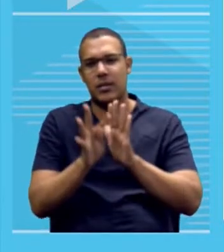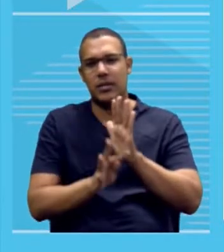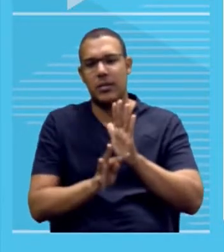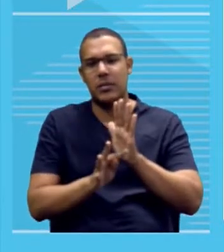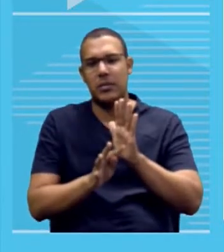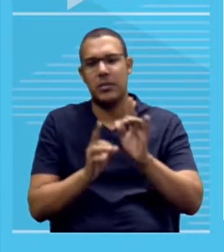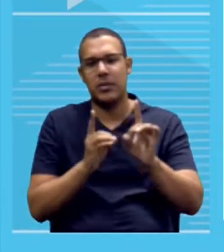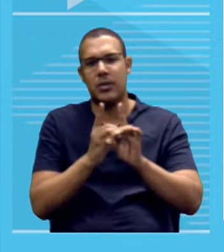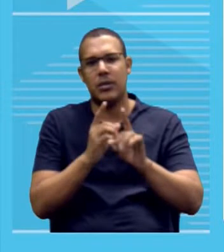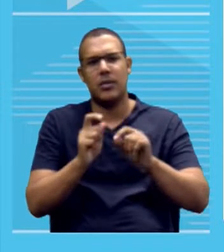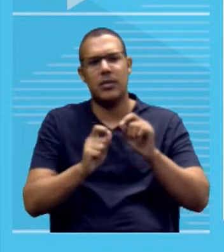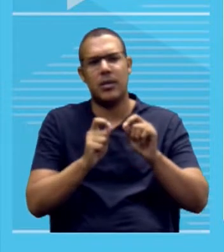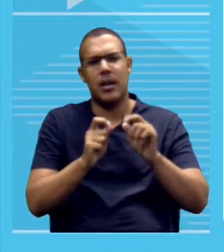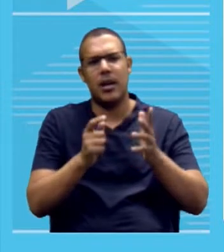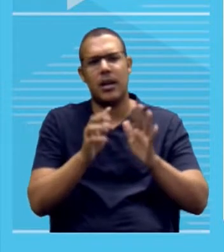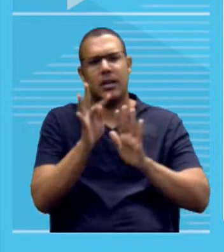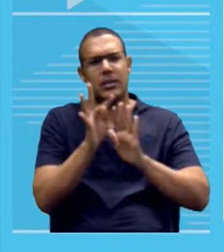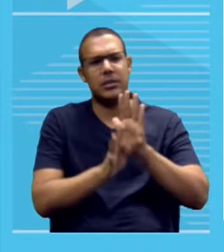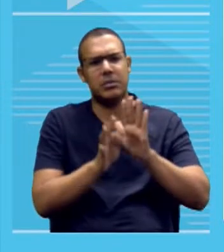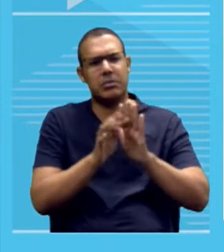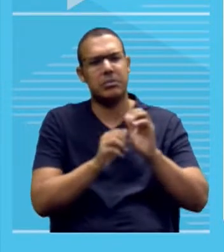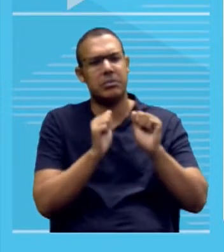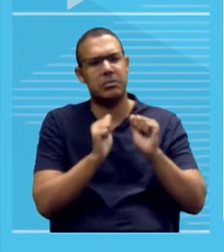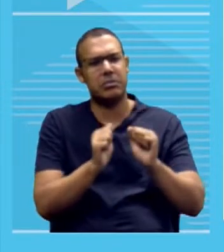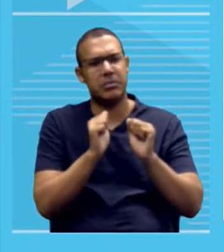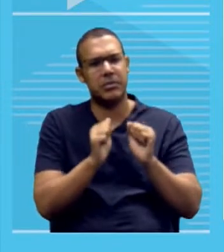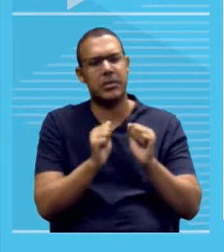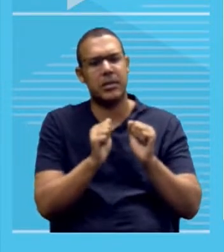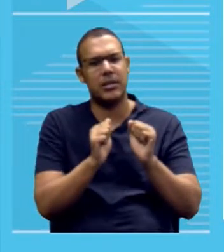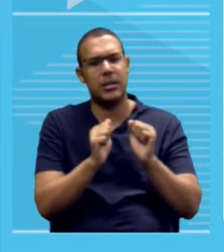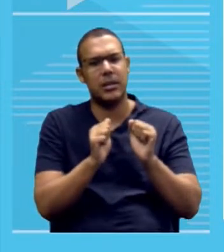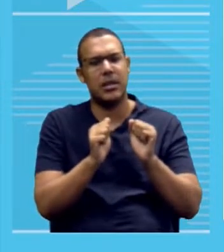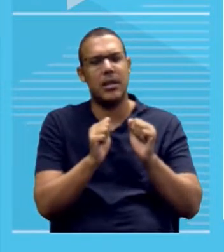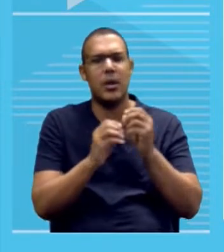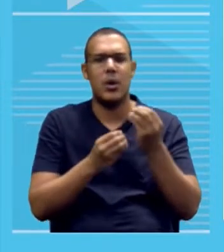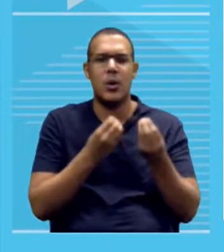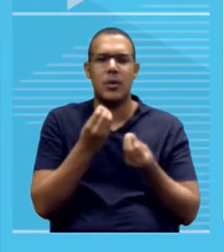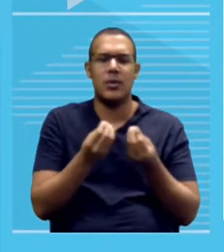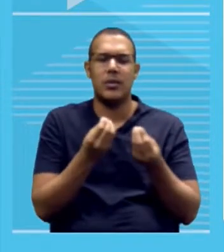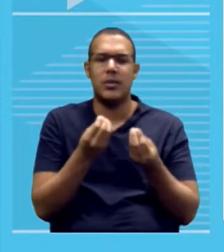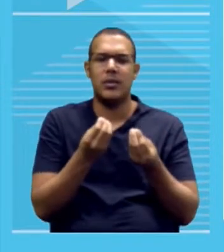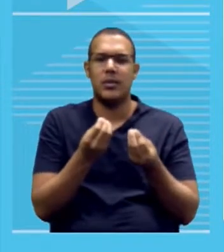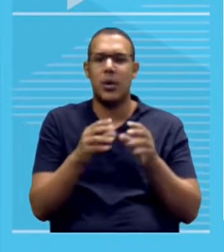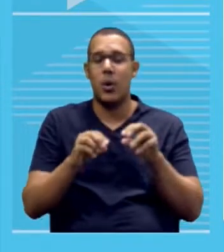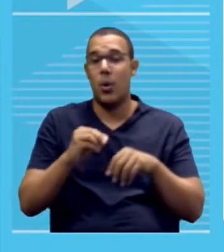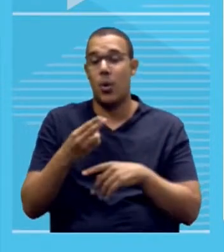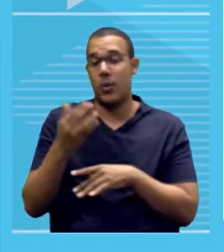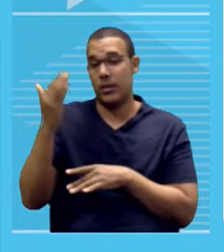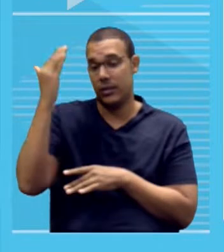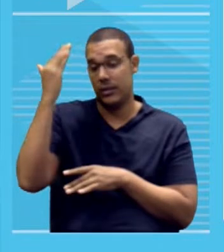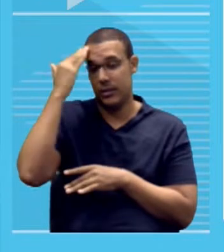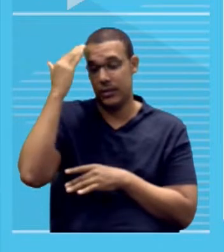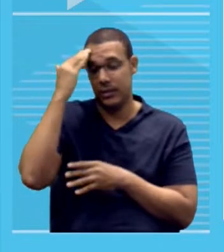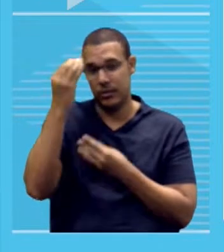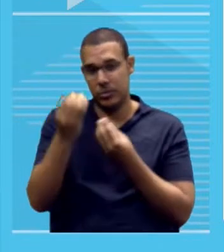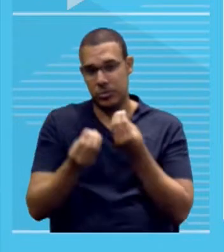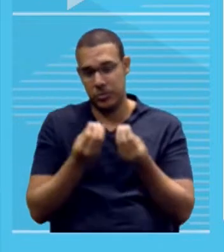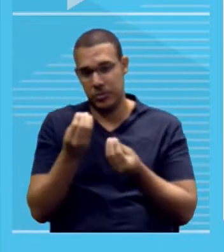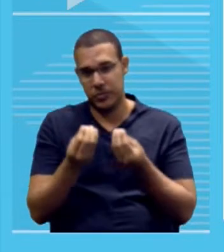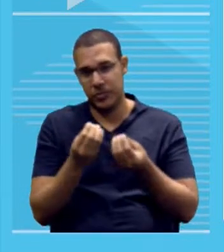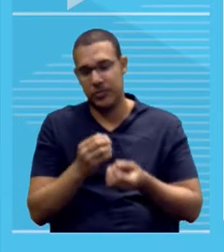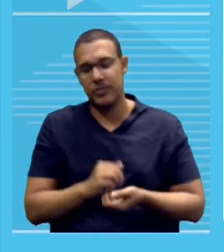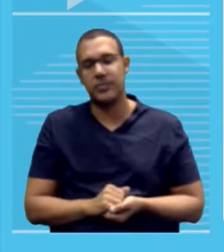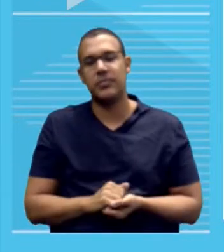pode identificar Ah então esse texto pode ser classificado como pode ser entendido como então